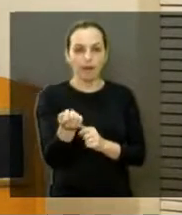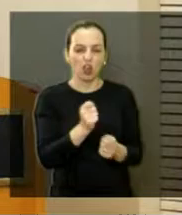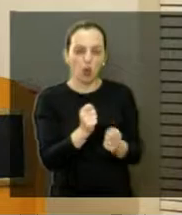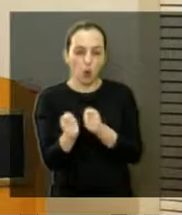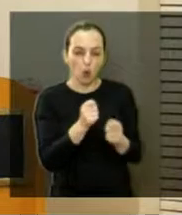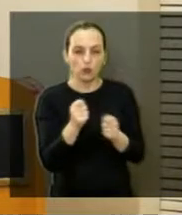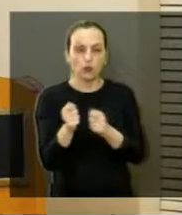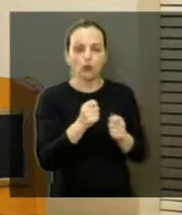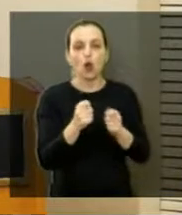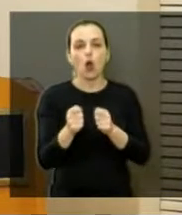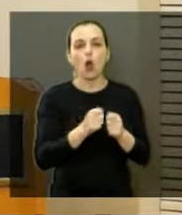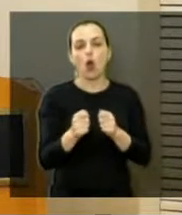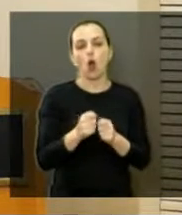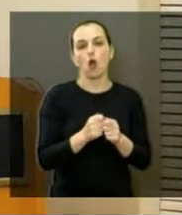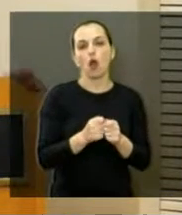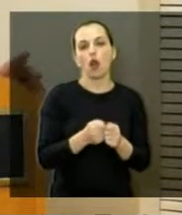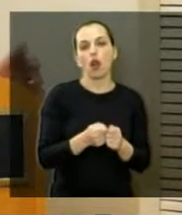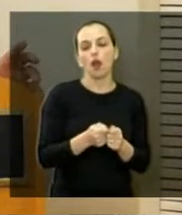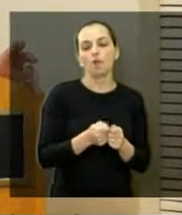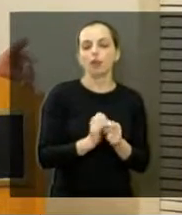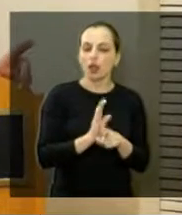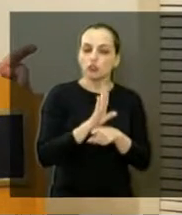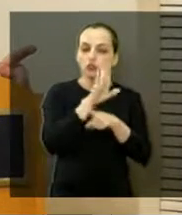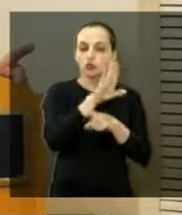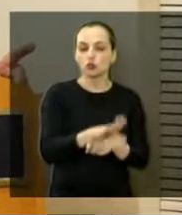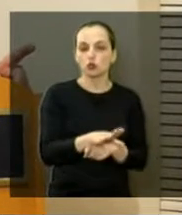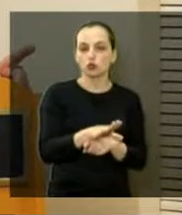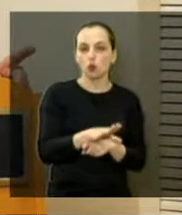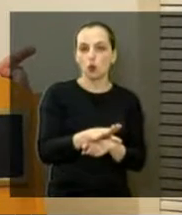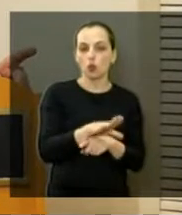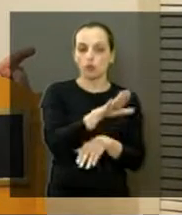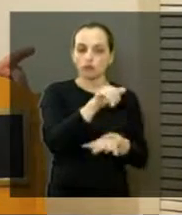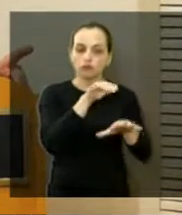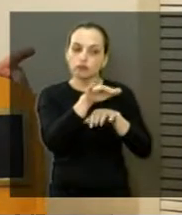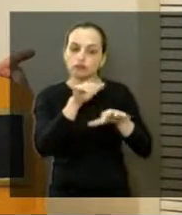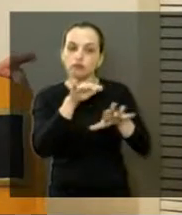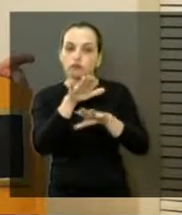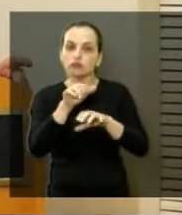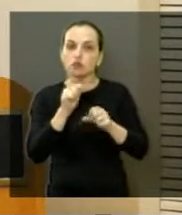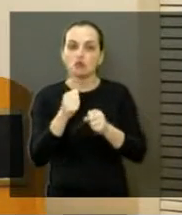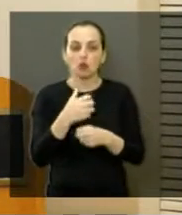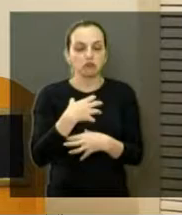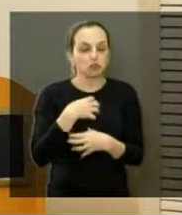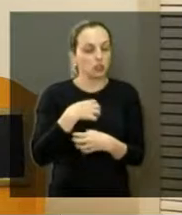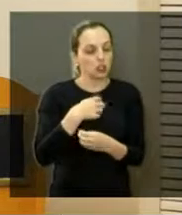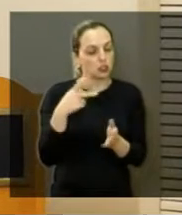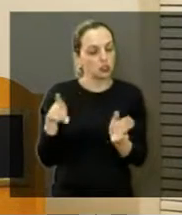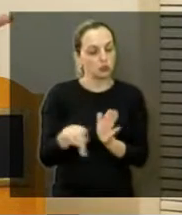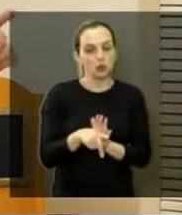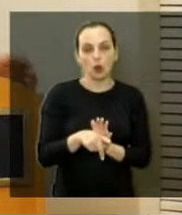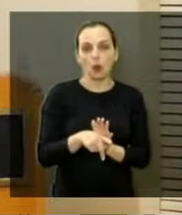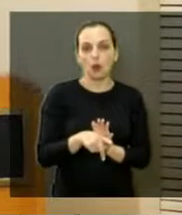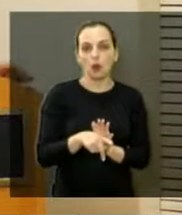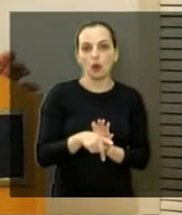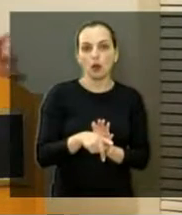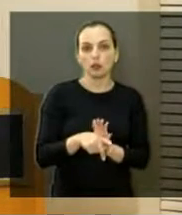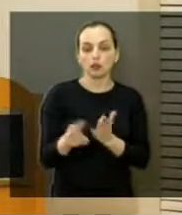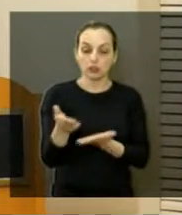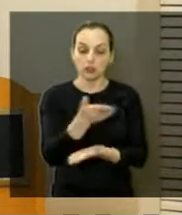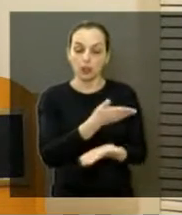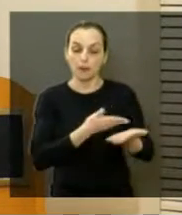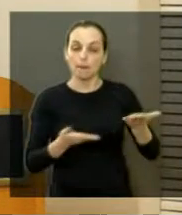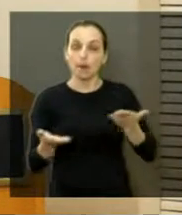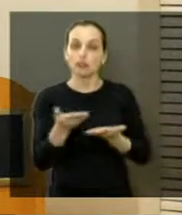quem agencia, quem facilita, quem recruta, coage ou de qualquer modo. Quem intermedia